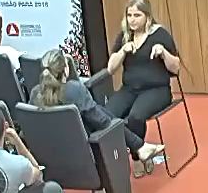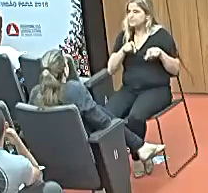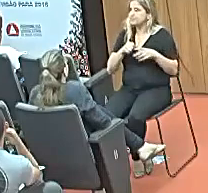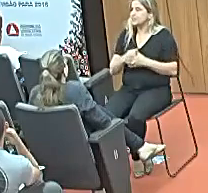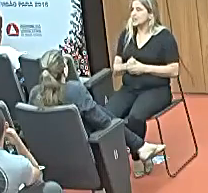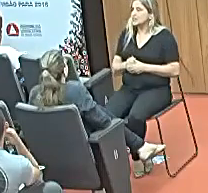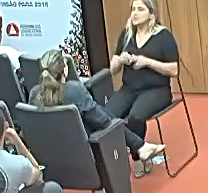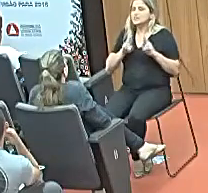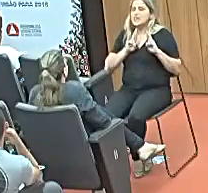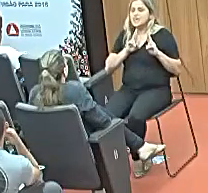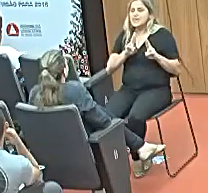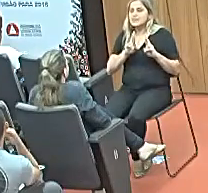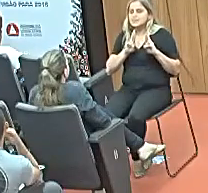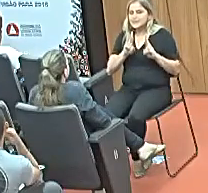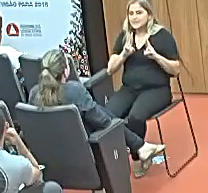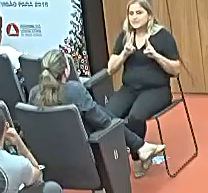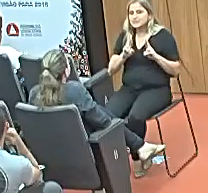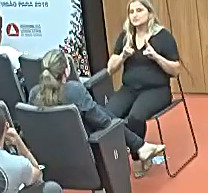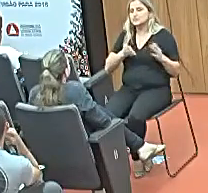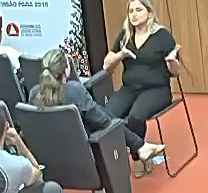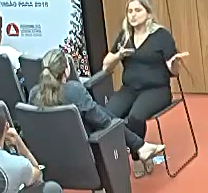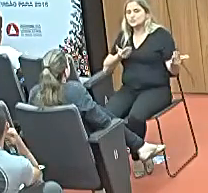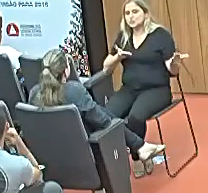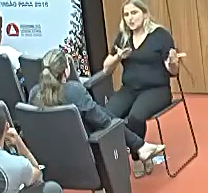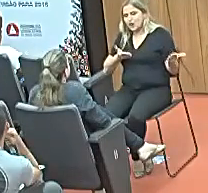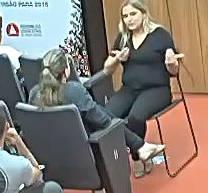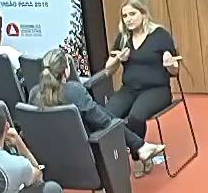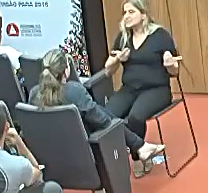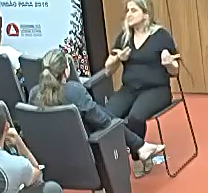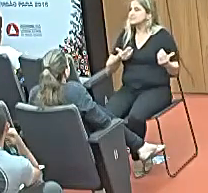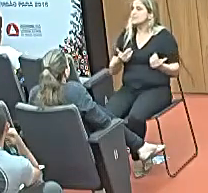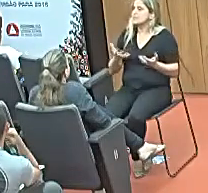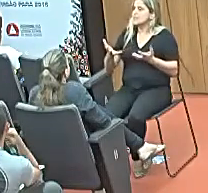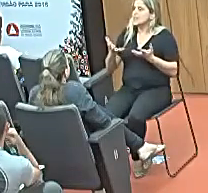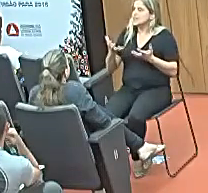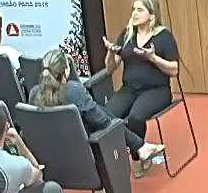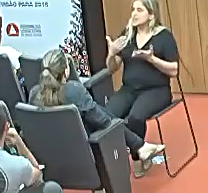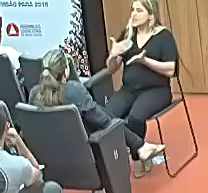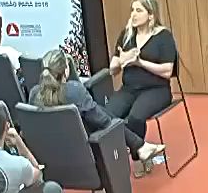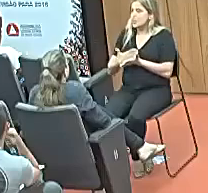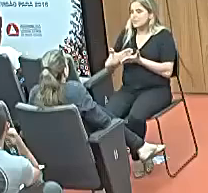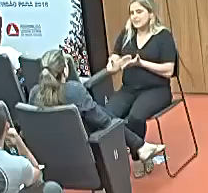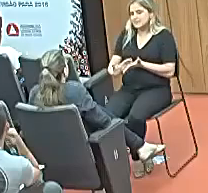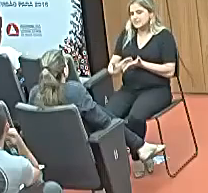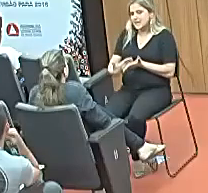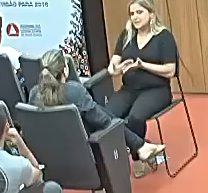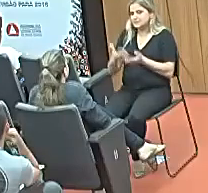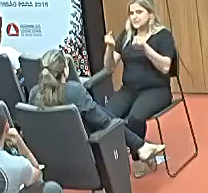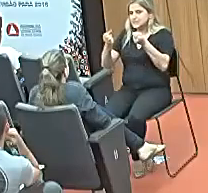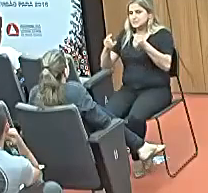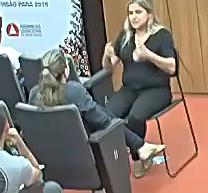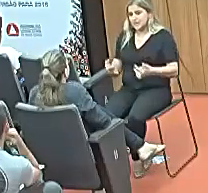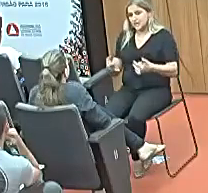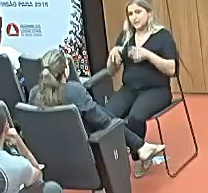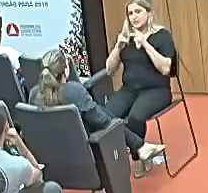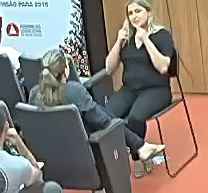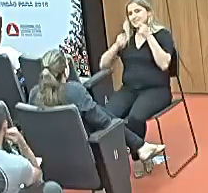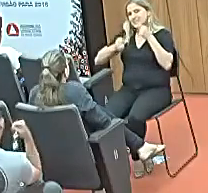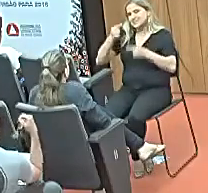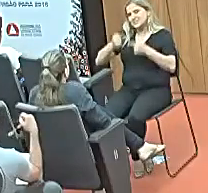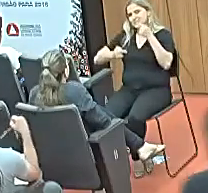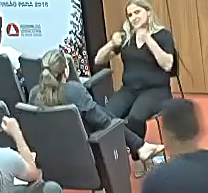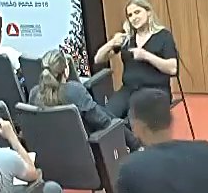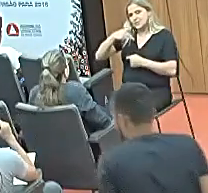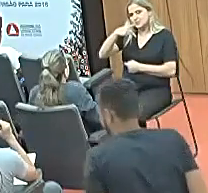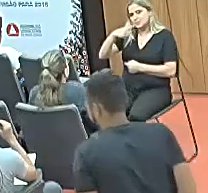movimento sindical em minas gerais a fetaemg e quero começar dizendo que a discussão do ppa g